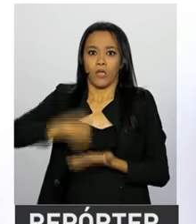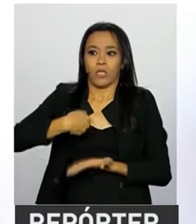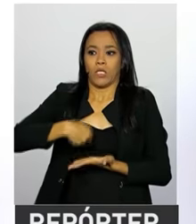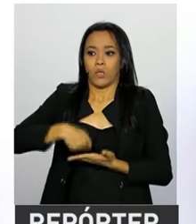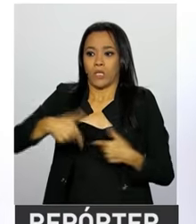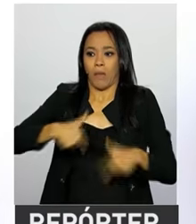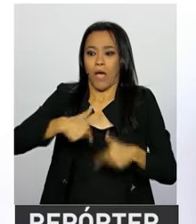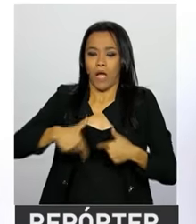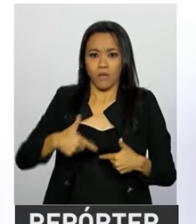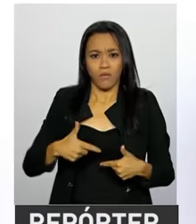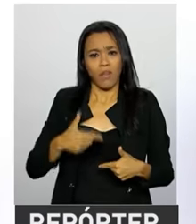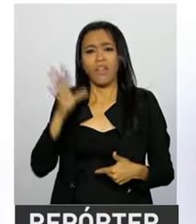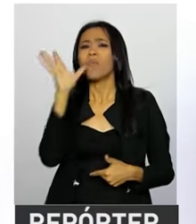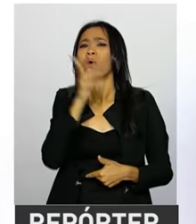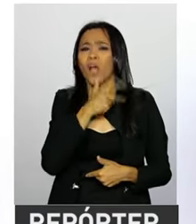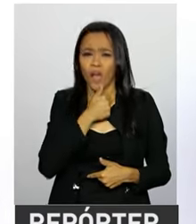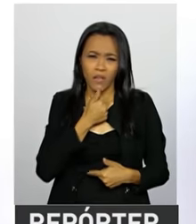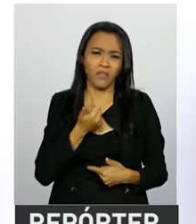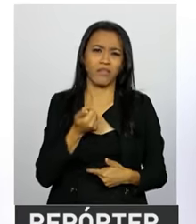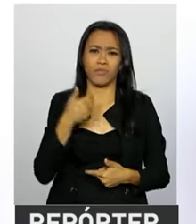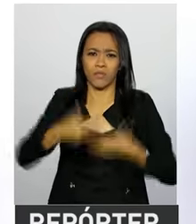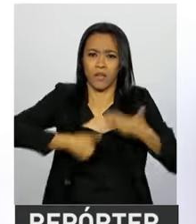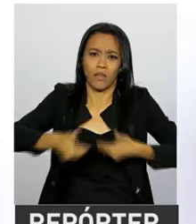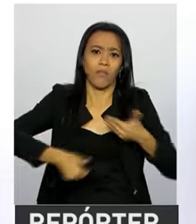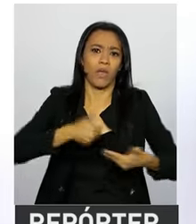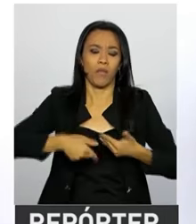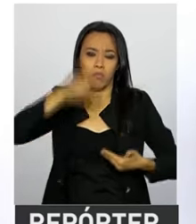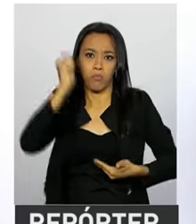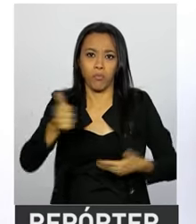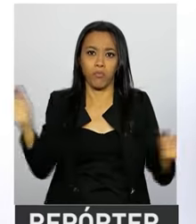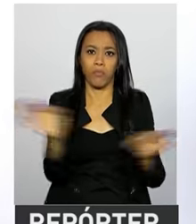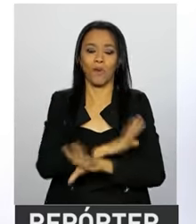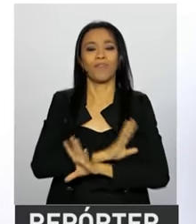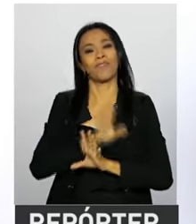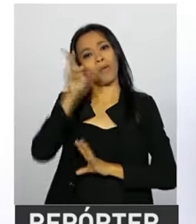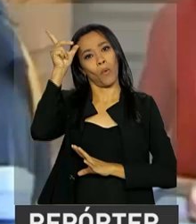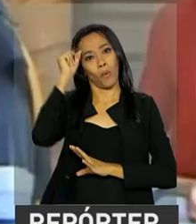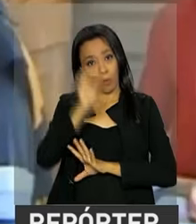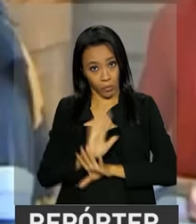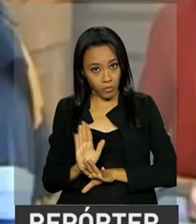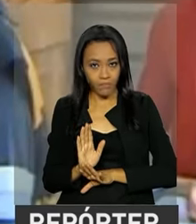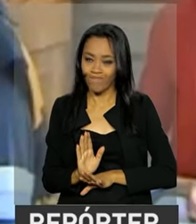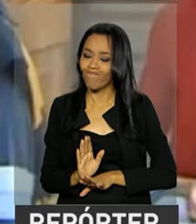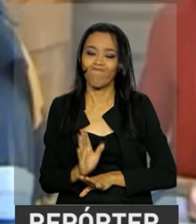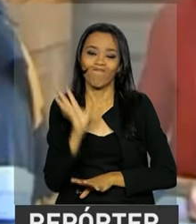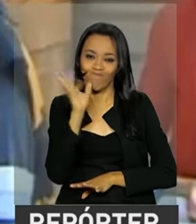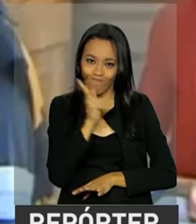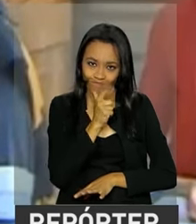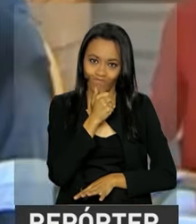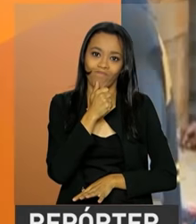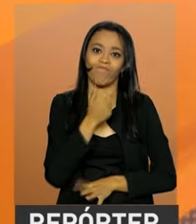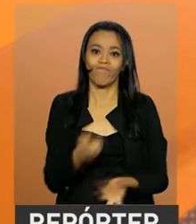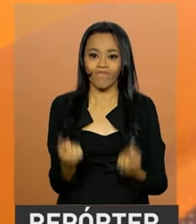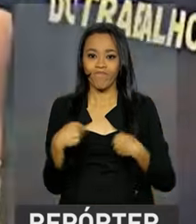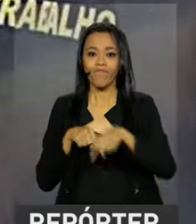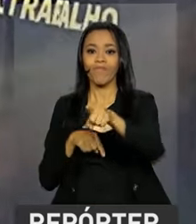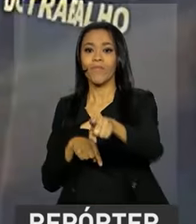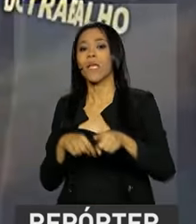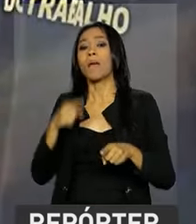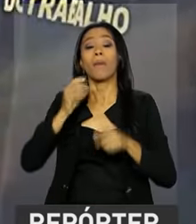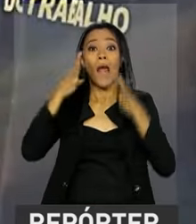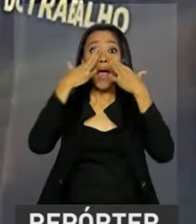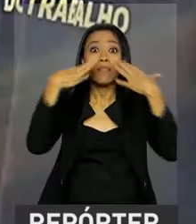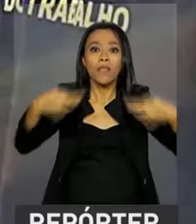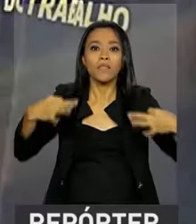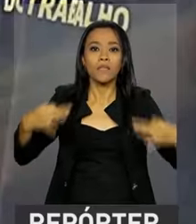um tratamento demorado, não é algo rápido que de um dia para a noite você está melhor, não. Para alertar a sociedade sobre o